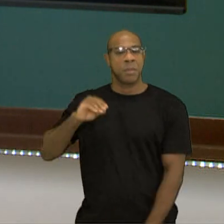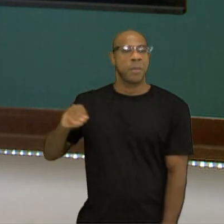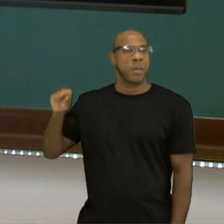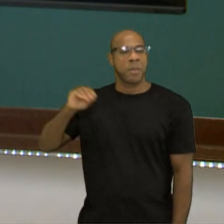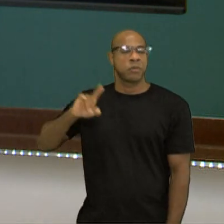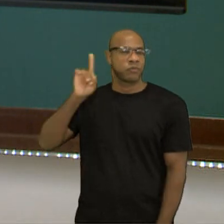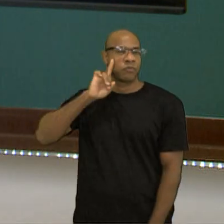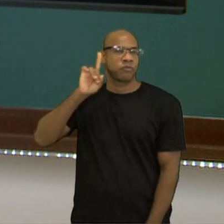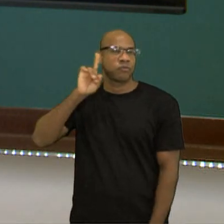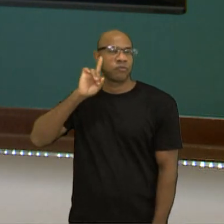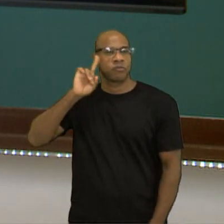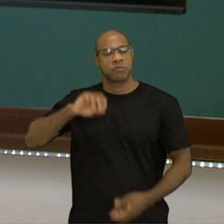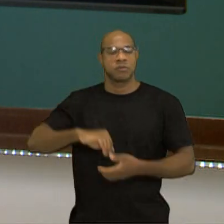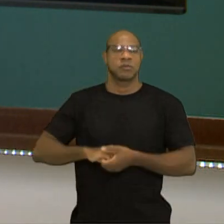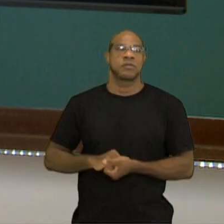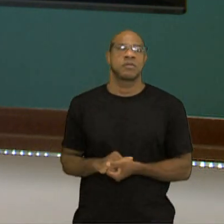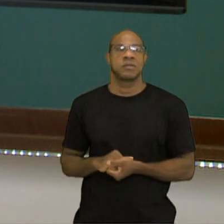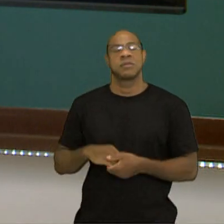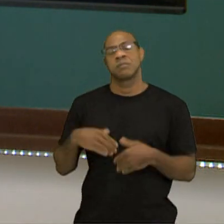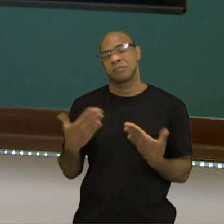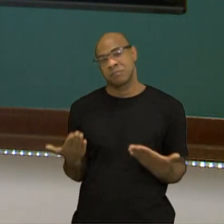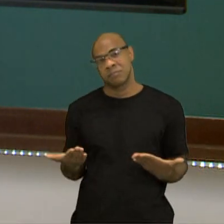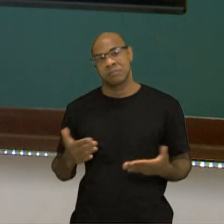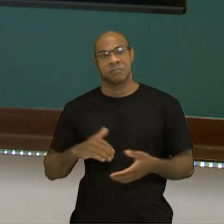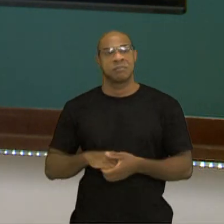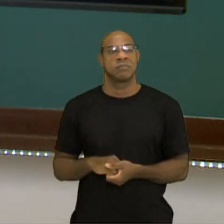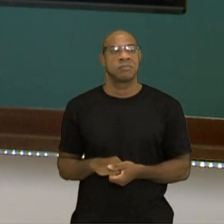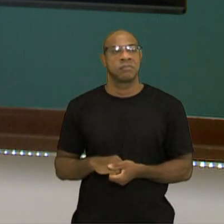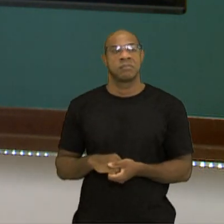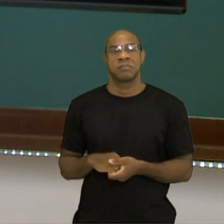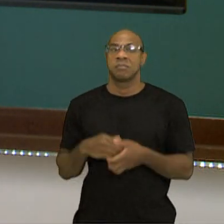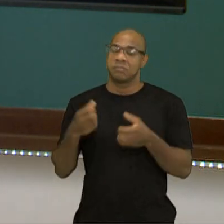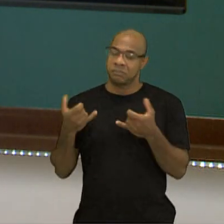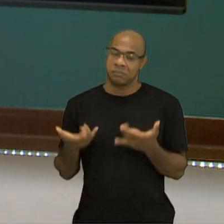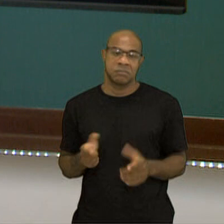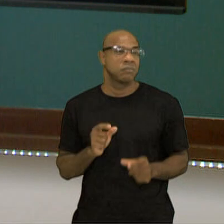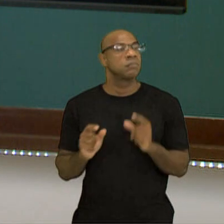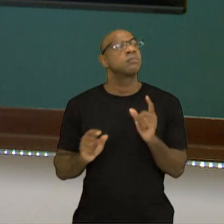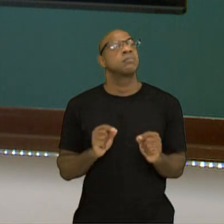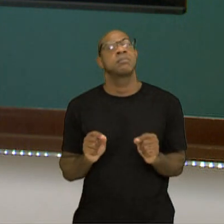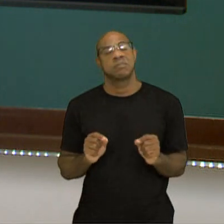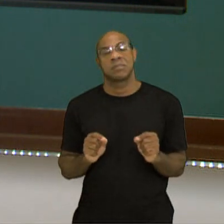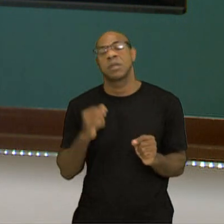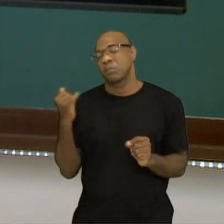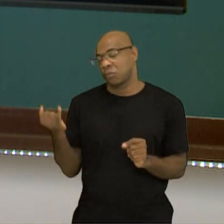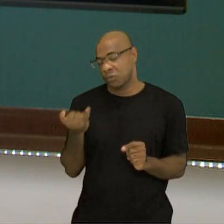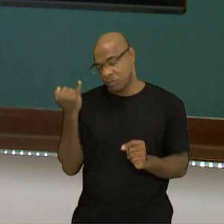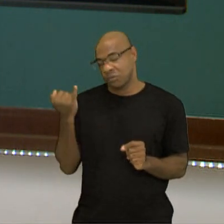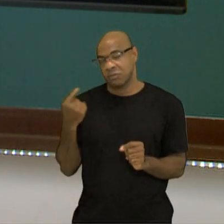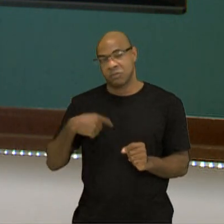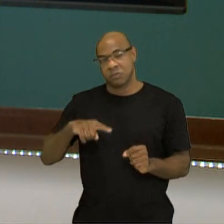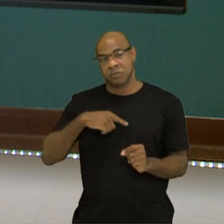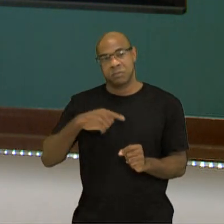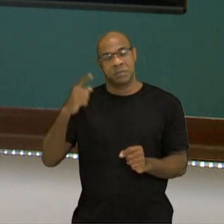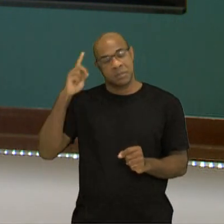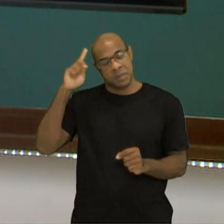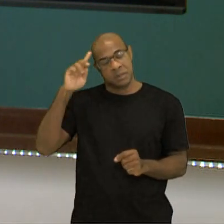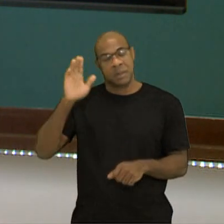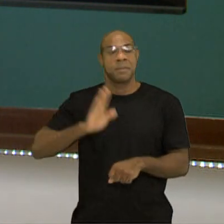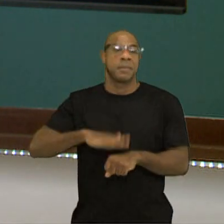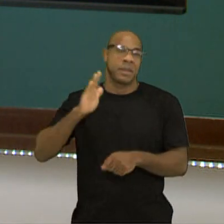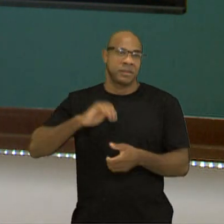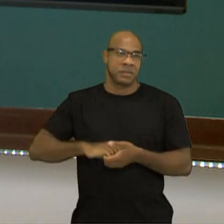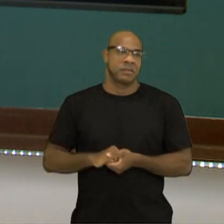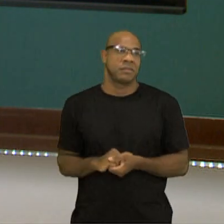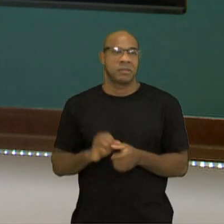dia a dia mesmo do nativo, e falei também que são muitos. Então, por isso que é importante a gente começar a pensar mais sobre eles. Tá